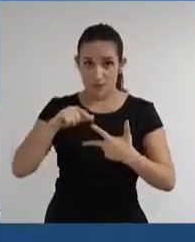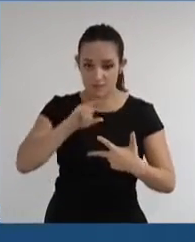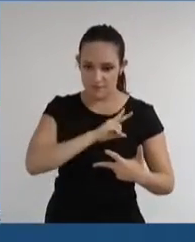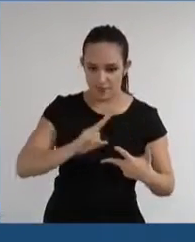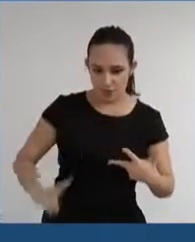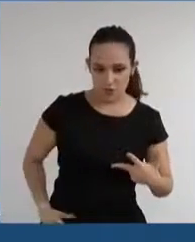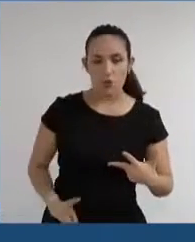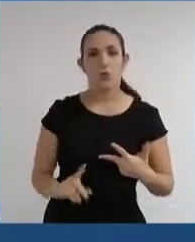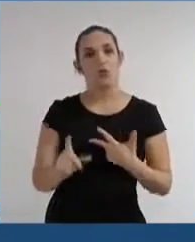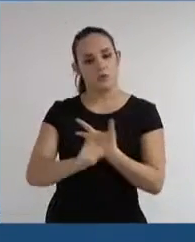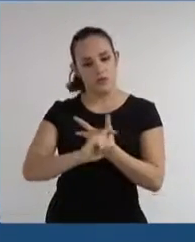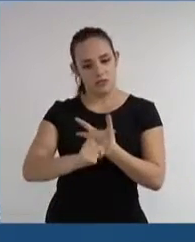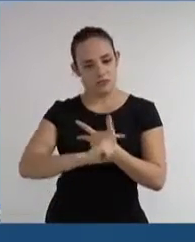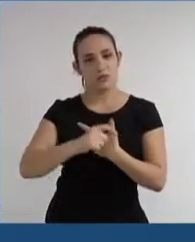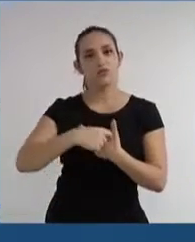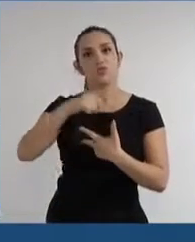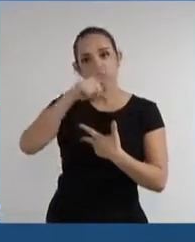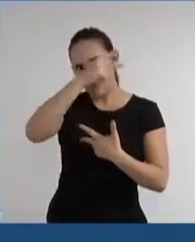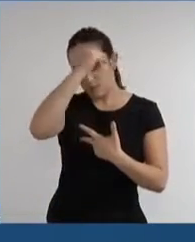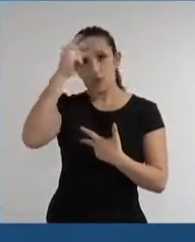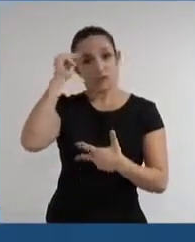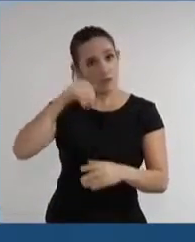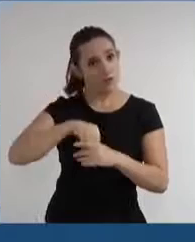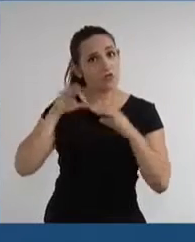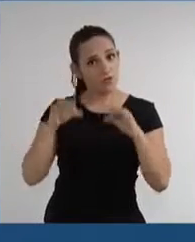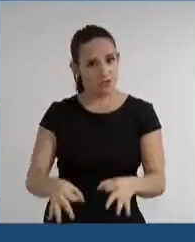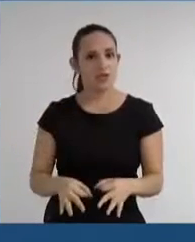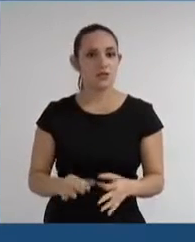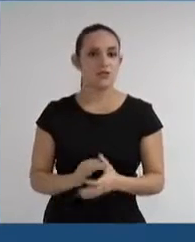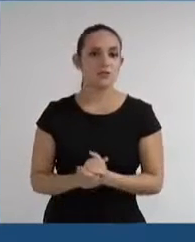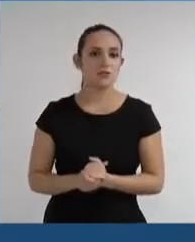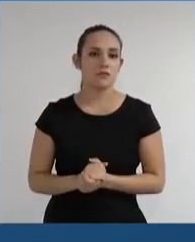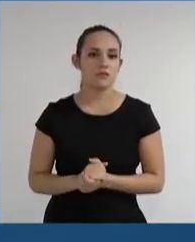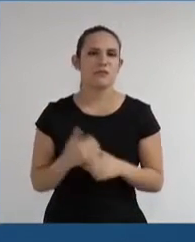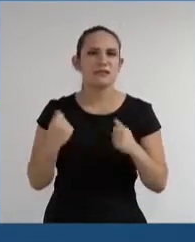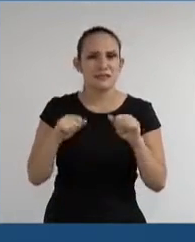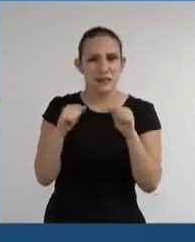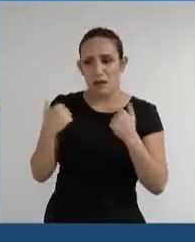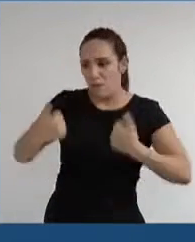o prefeito da cidade que foi eleito legitimamente,